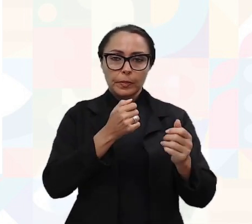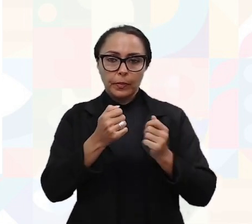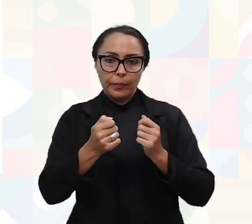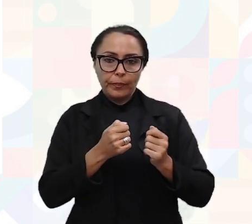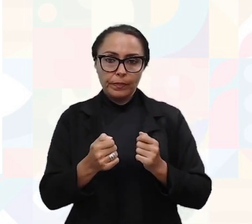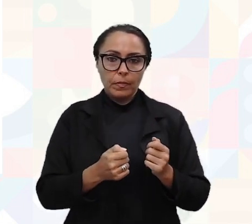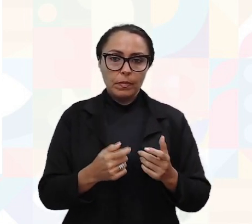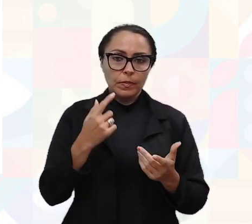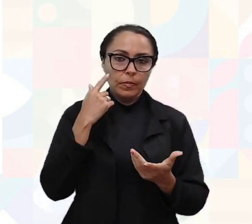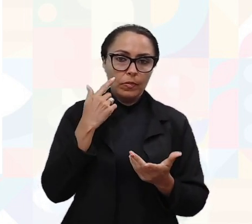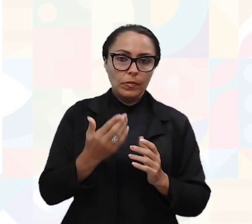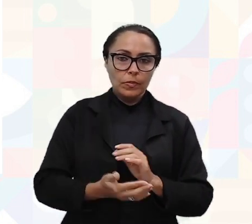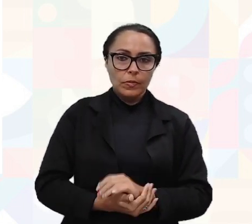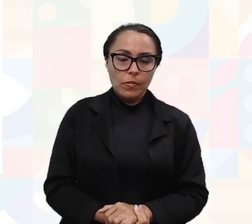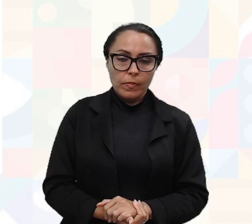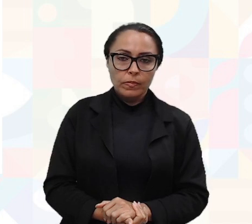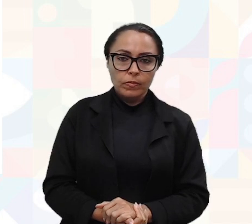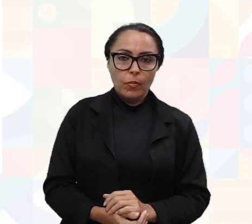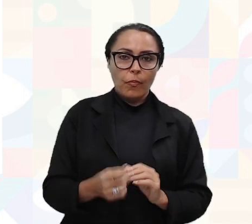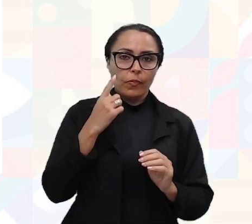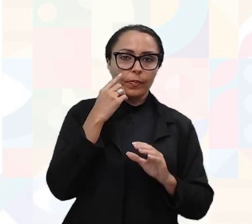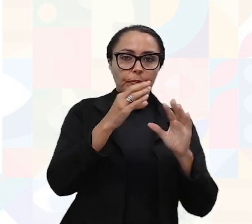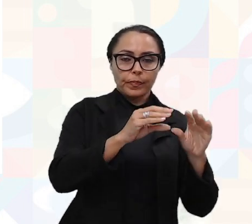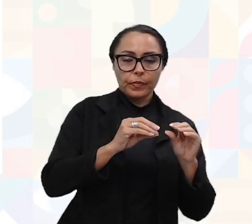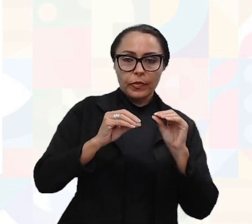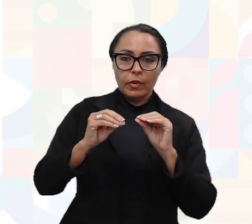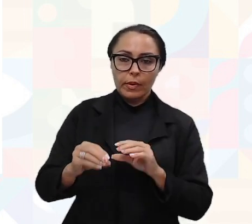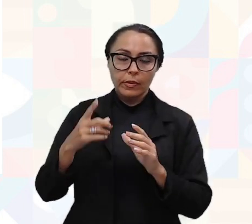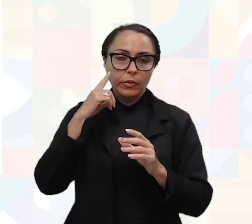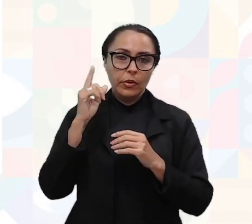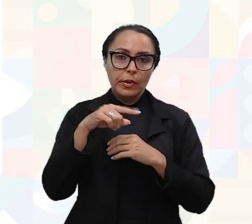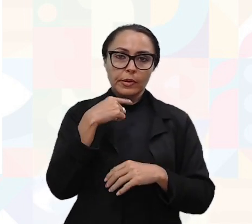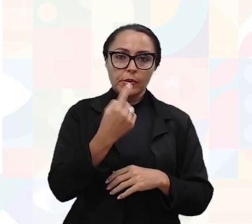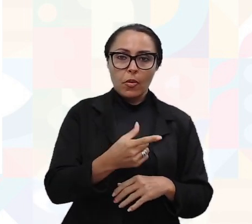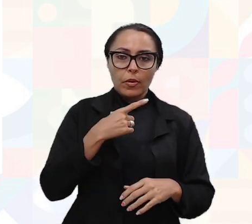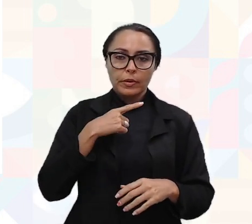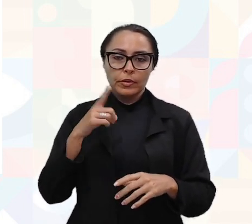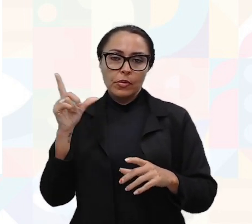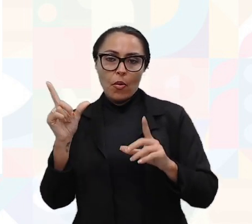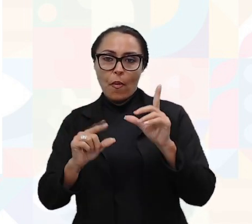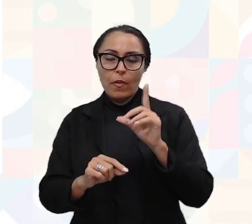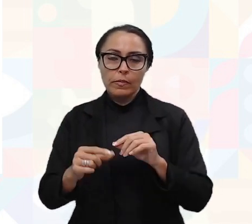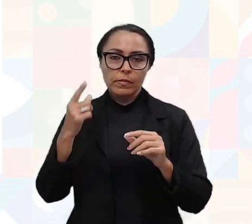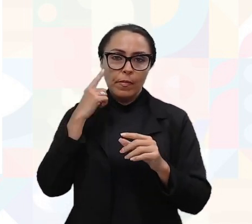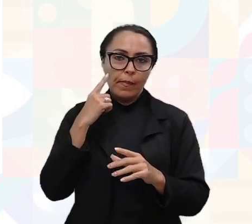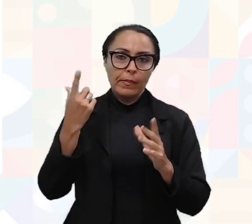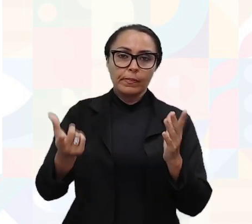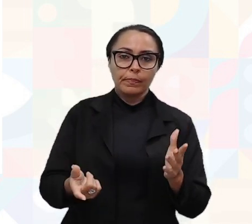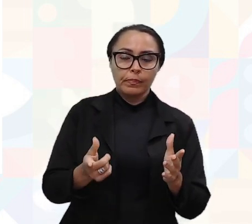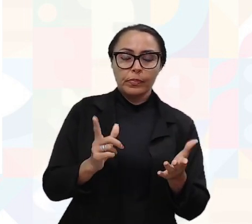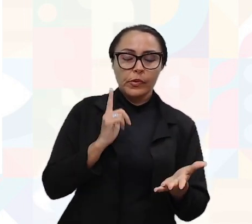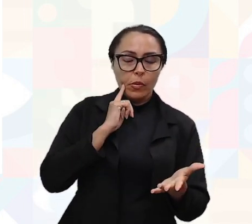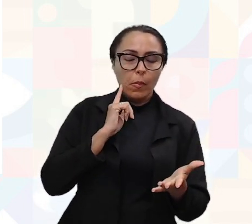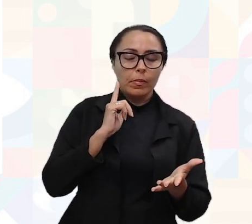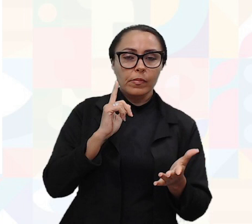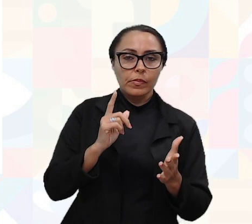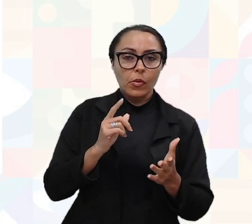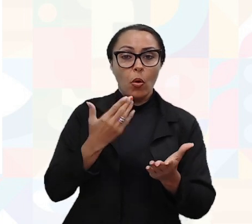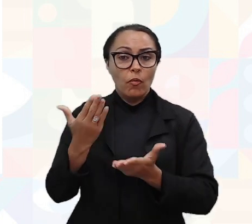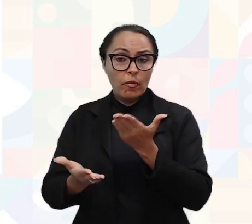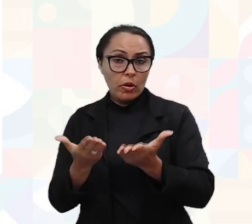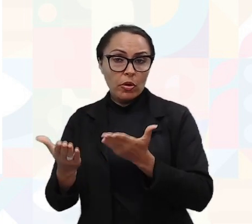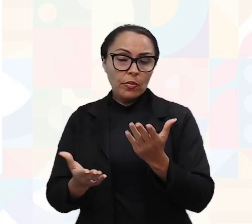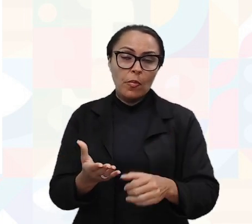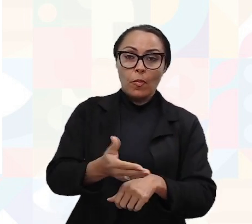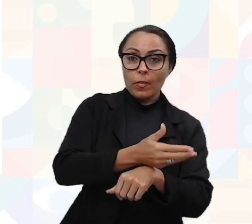produção e manutenção. E do lado de cá, do lado direito, nós temos as saídas, com preços, produtos acabados, ofertas,